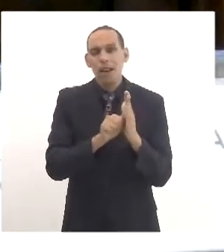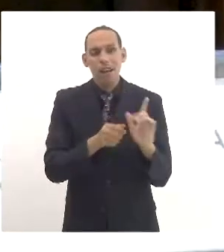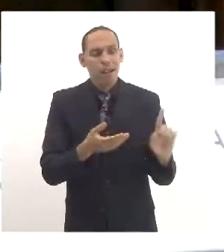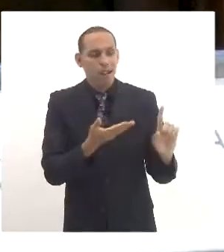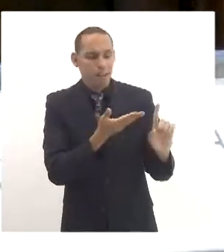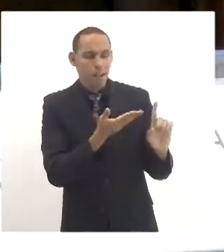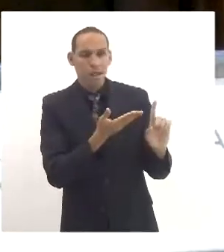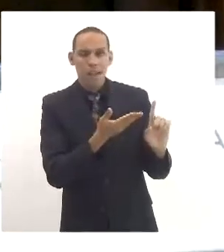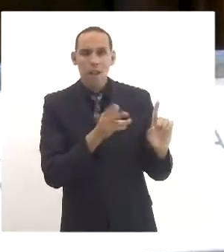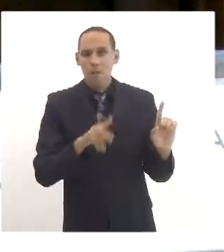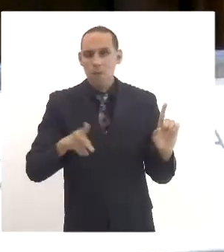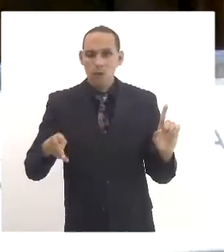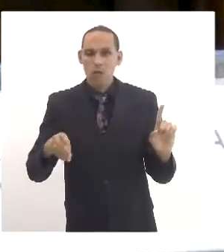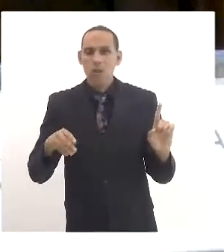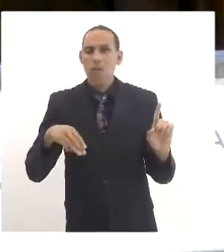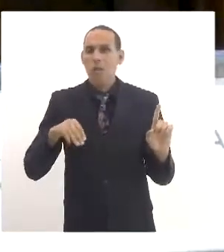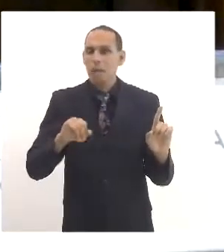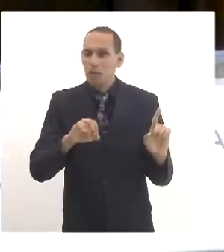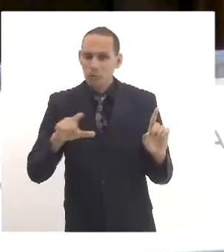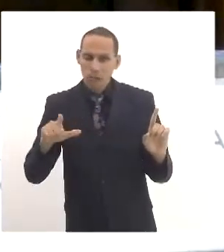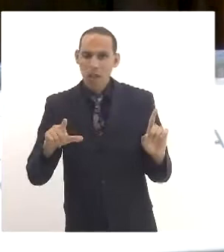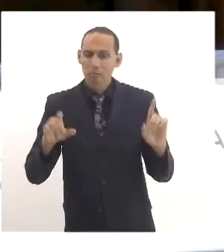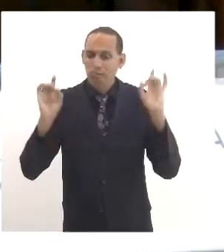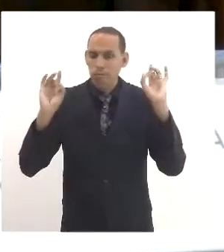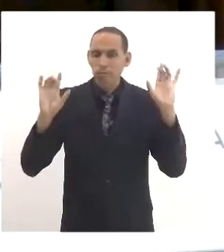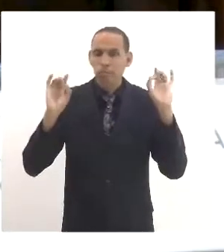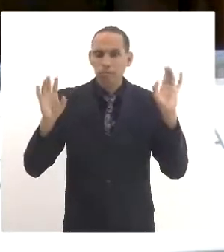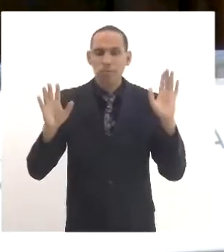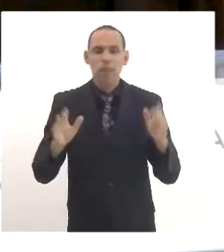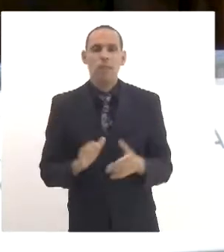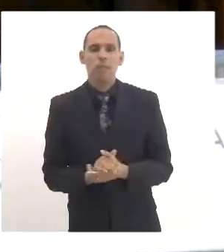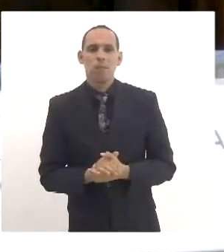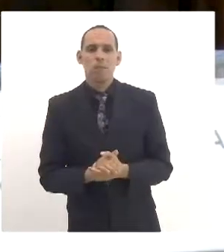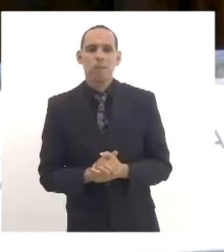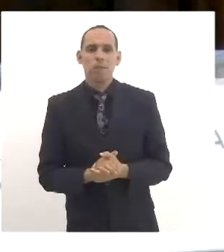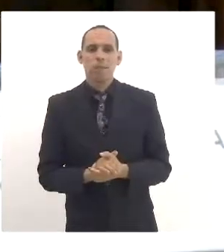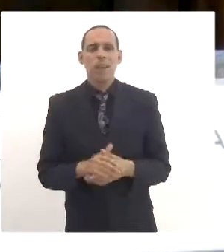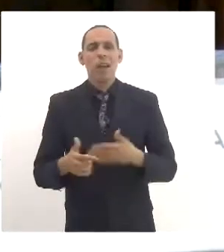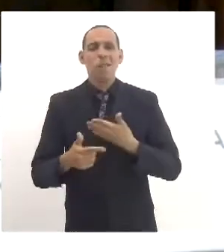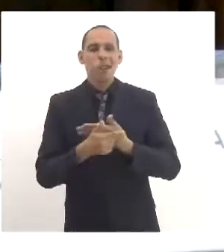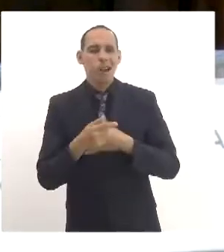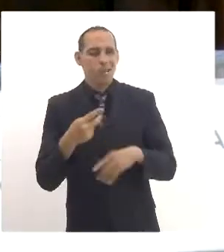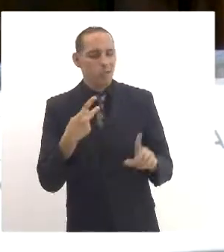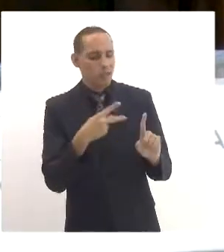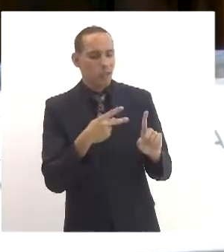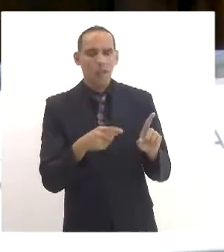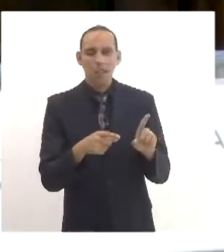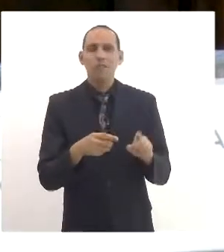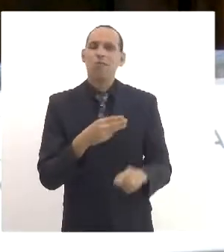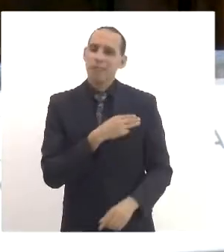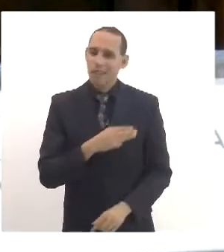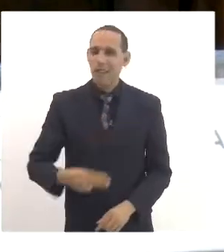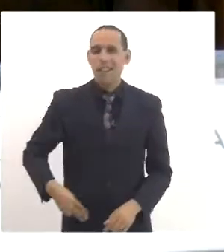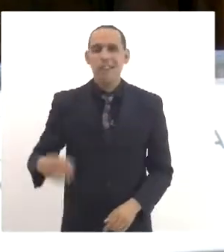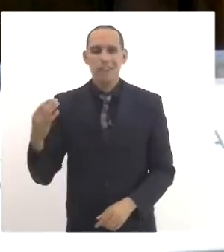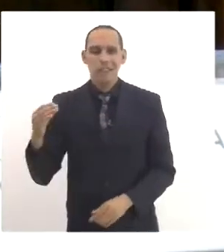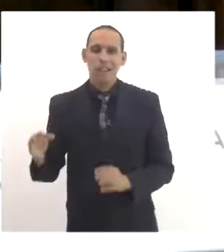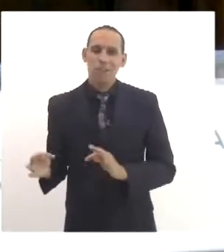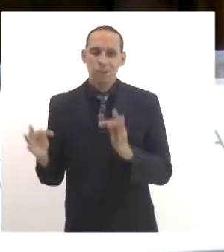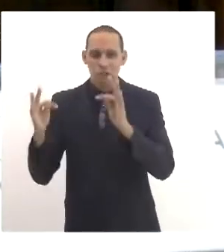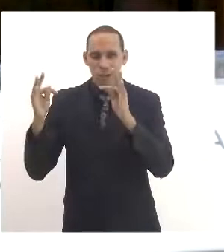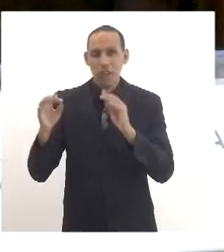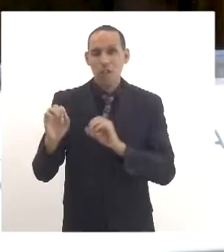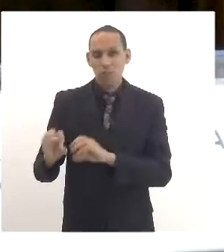Manuel Heitor é notável, como já foi dito aqui, tanto pelo seu papel como ministro de Ciência, Tecnologia e